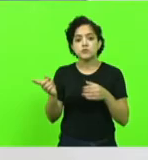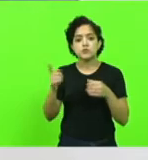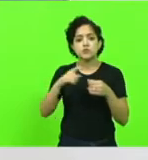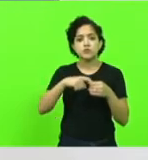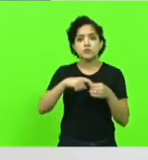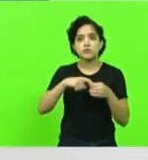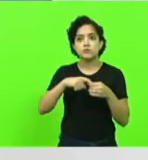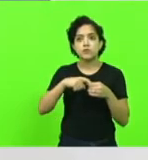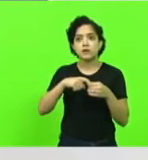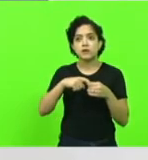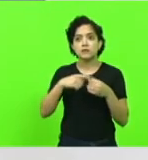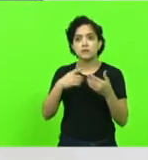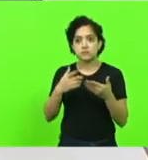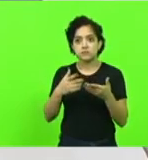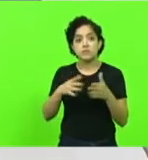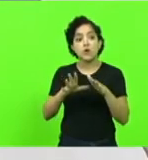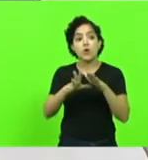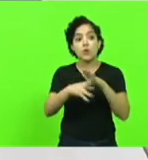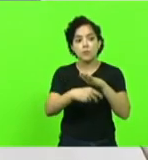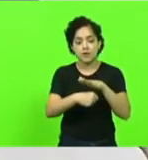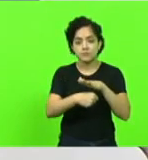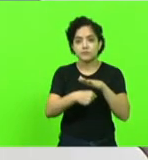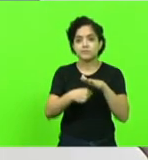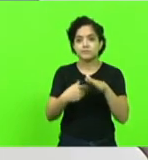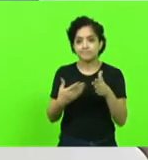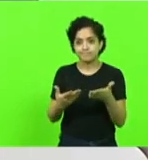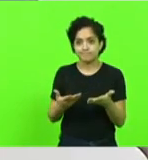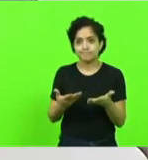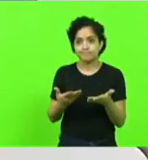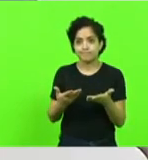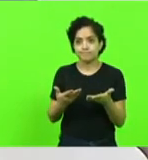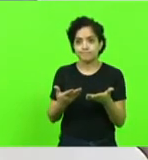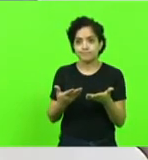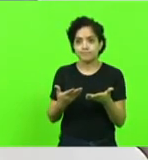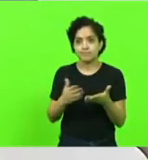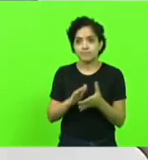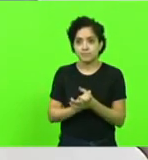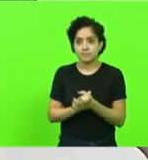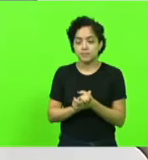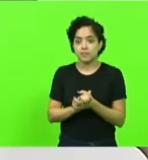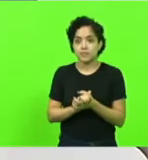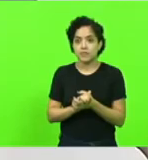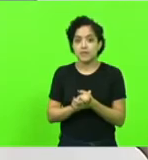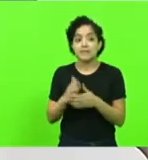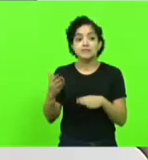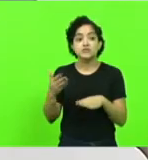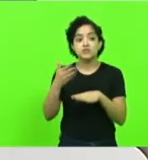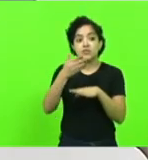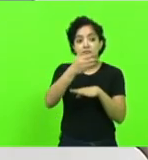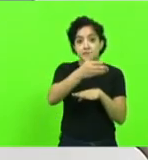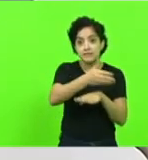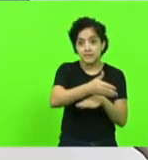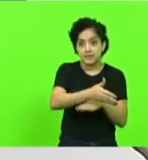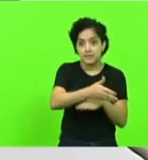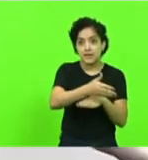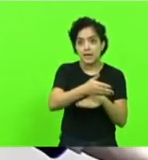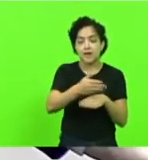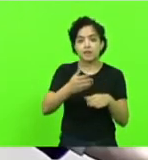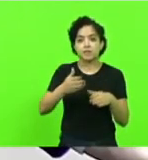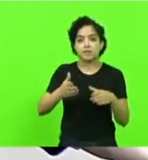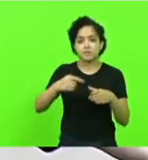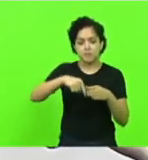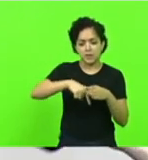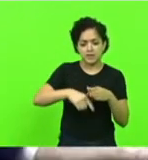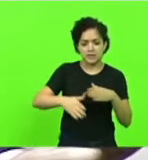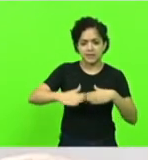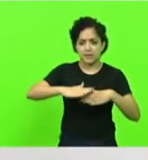roubados. Sim, roubados. Acredita que o DEINFRA, ao invés de ir lá para tapar buraco, foi lá